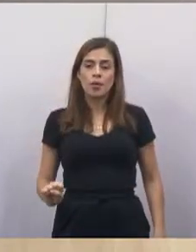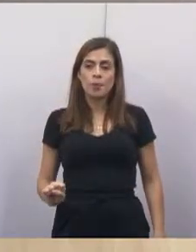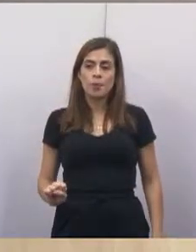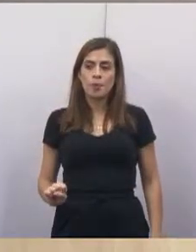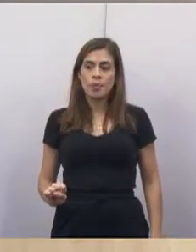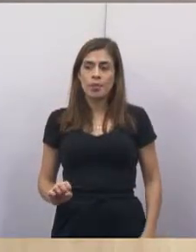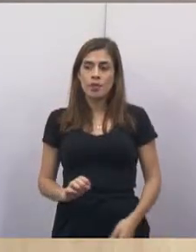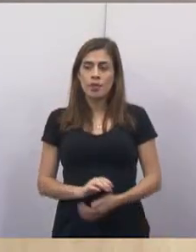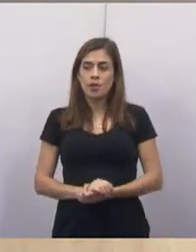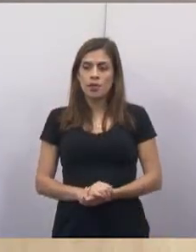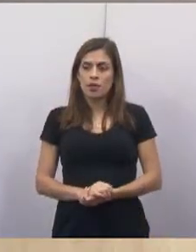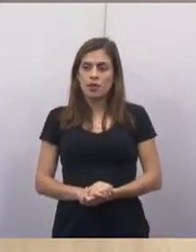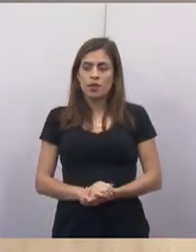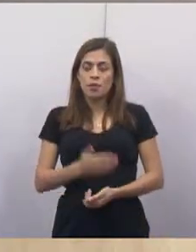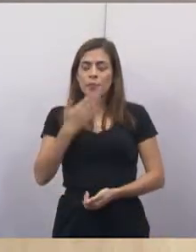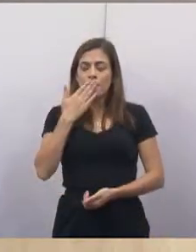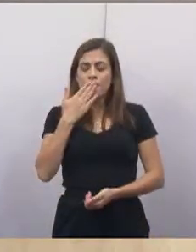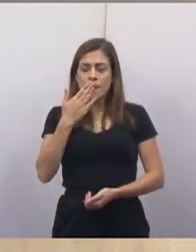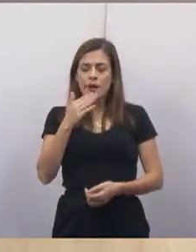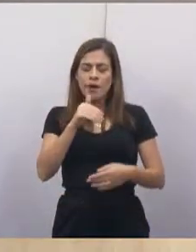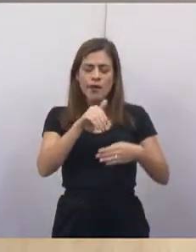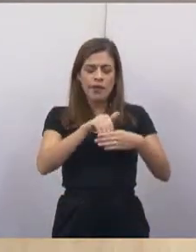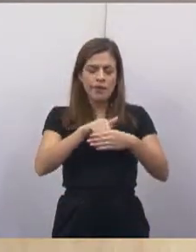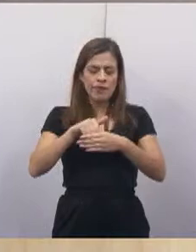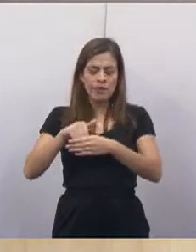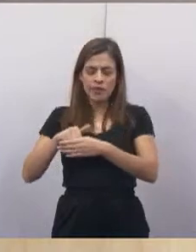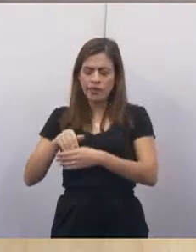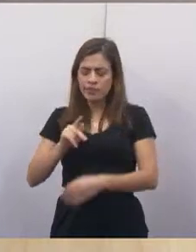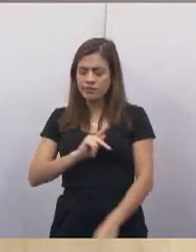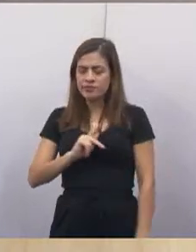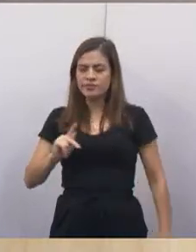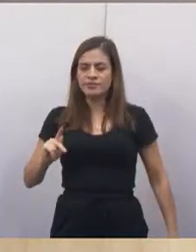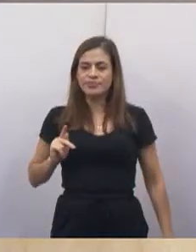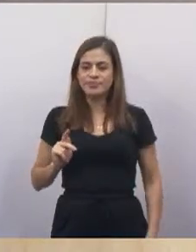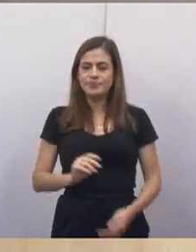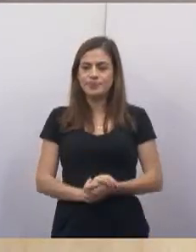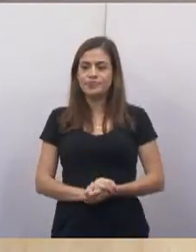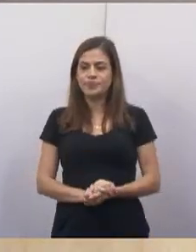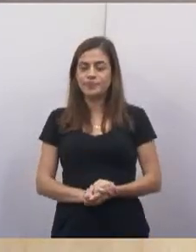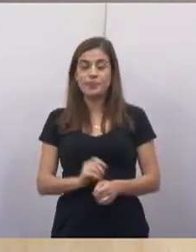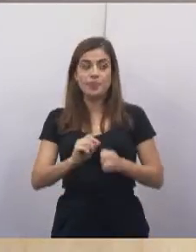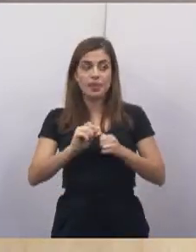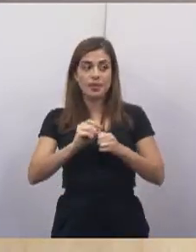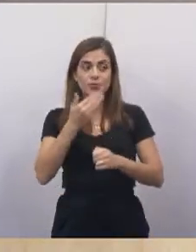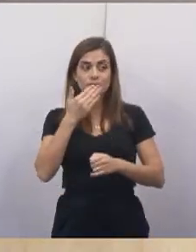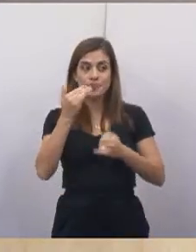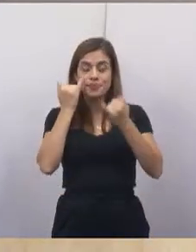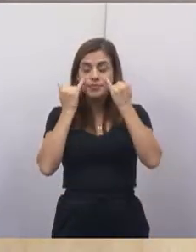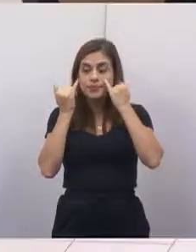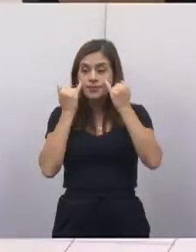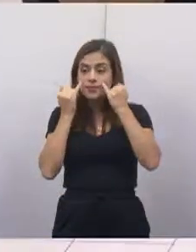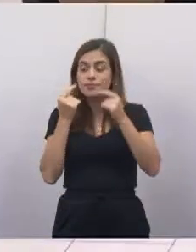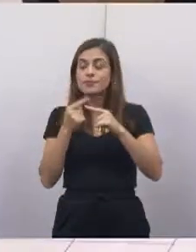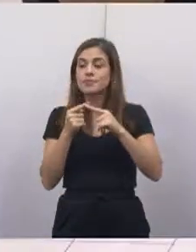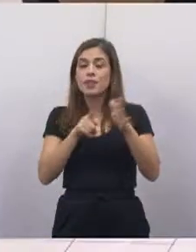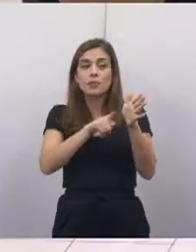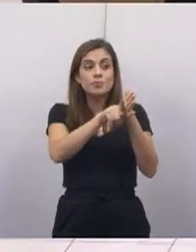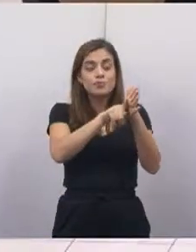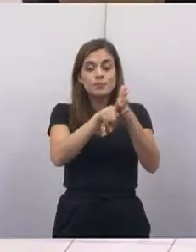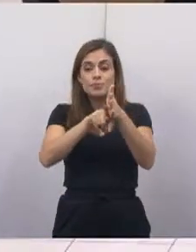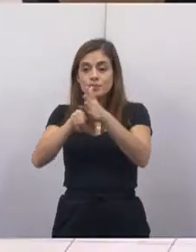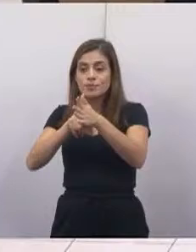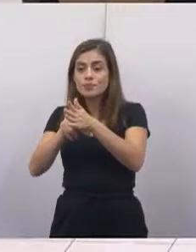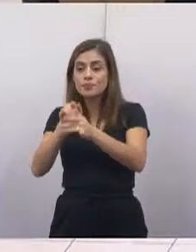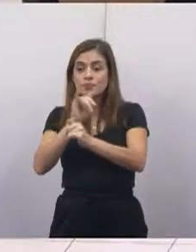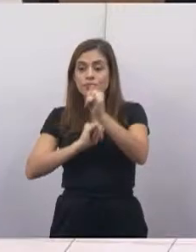Amizade. Foi pedido votação, senhor presidente. Eu fiz esse pedido de informação porque, pesquisando na internet,